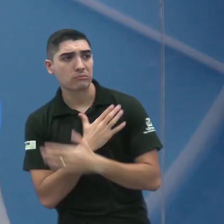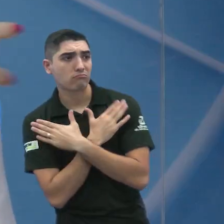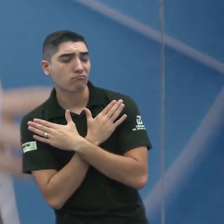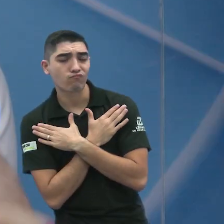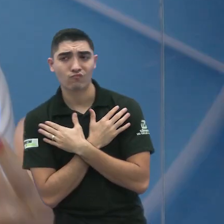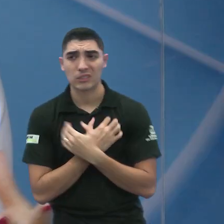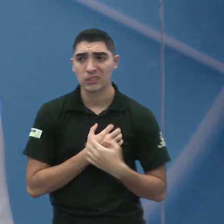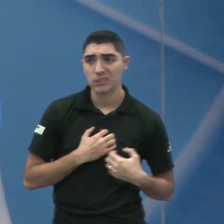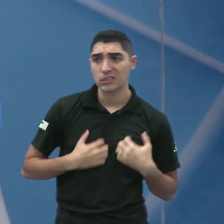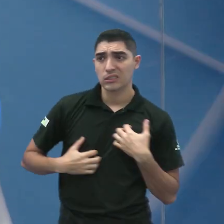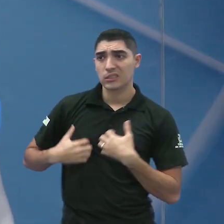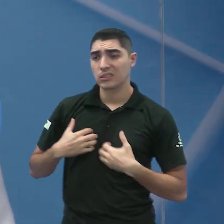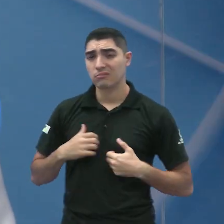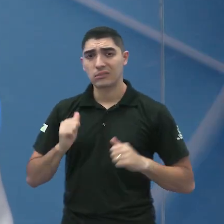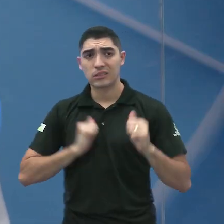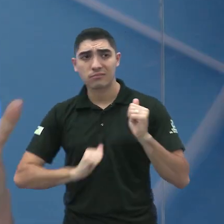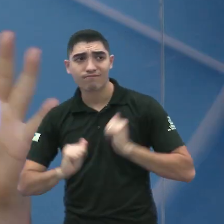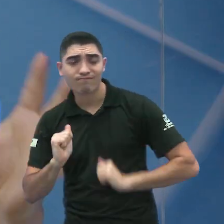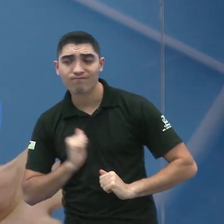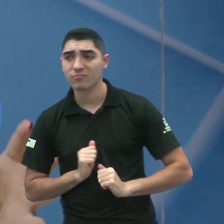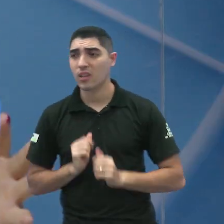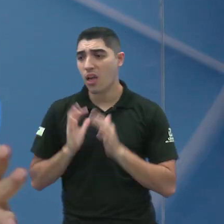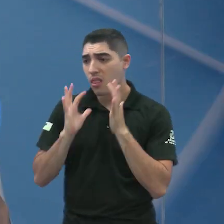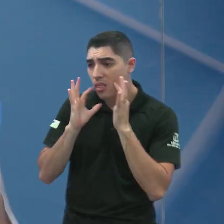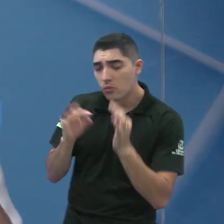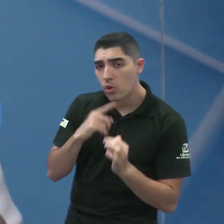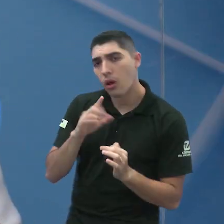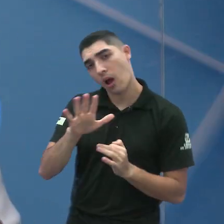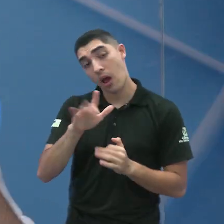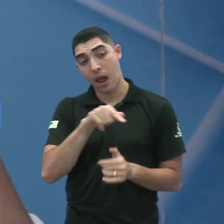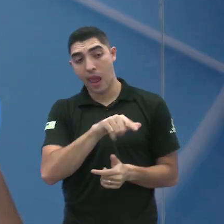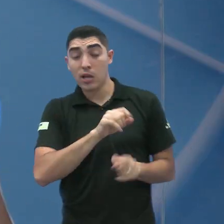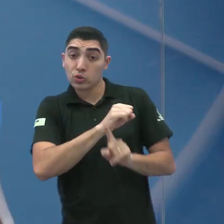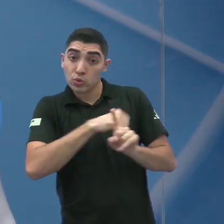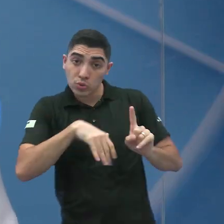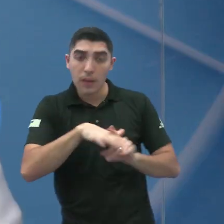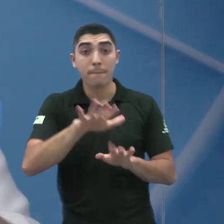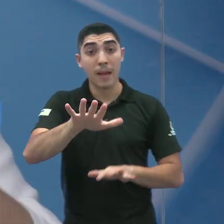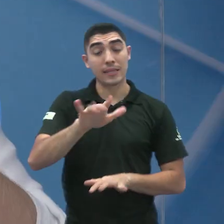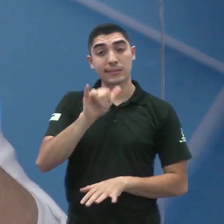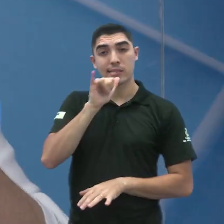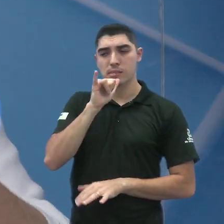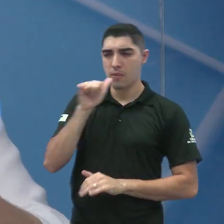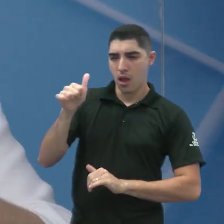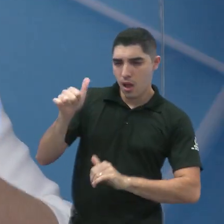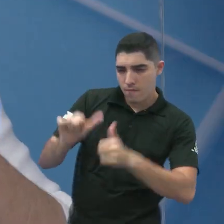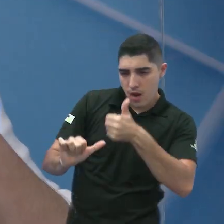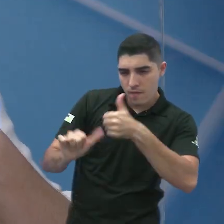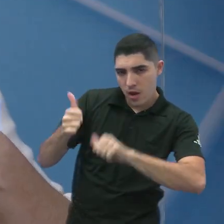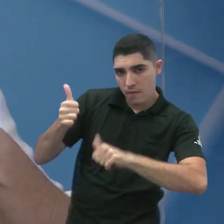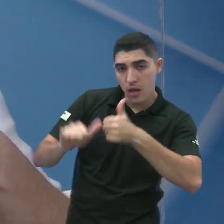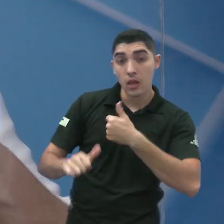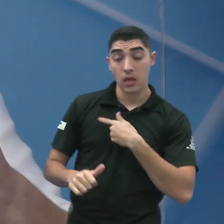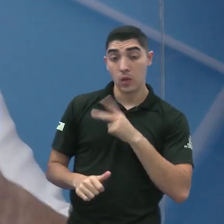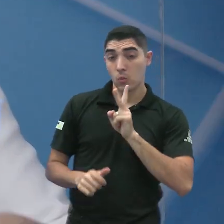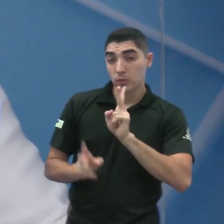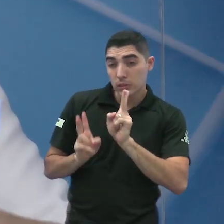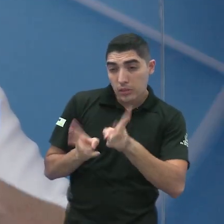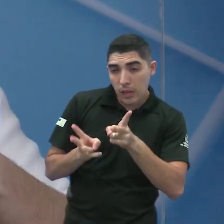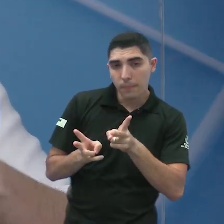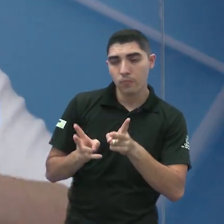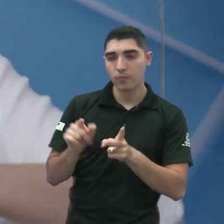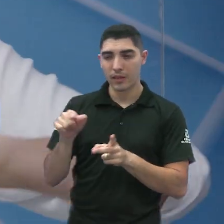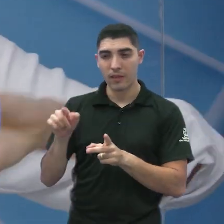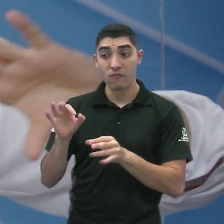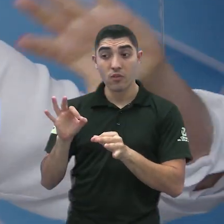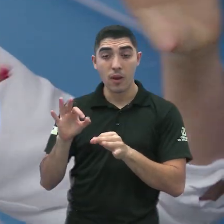ansioso e por isso desatento, mas isso é uma questão social. Agora, a pessoa, numa avaliação, né, eu prezo muito por falar com outros familiares